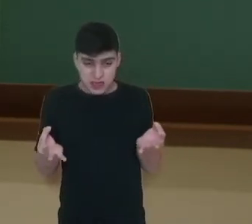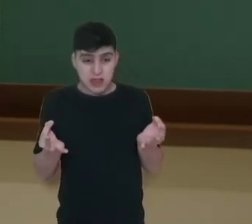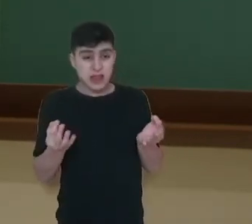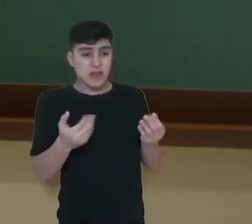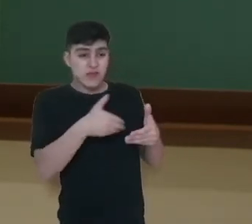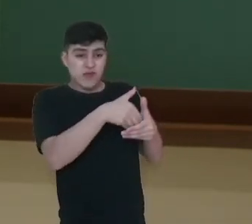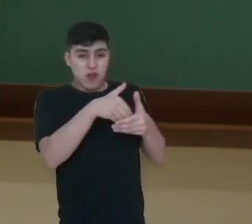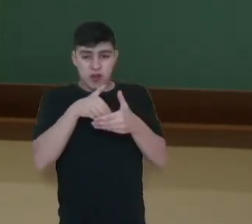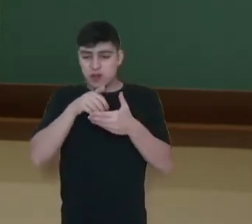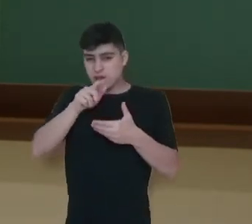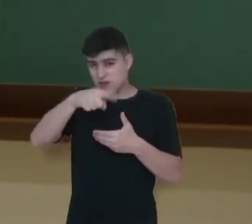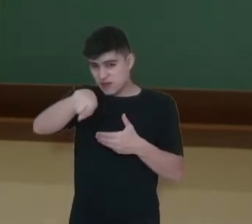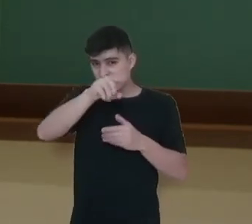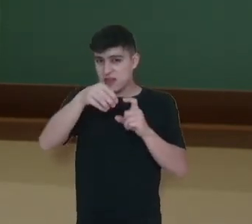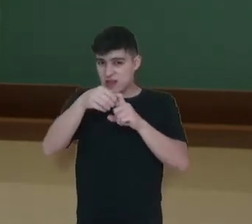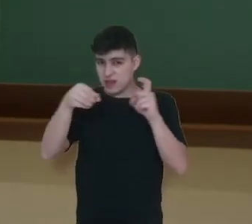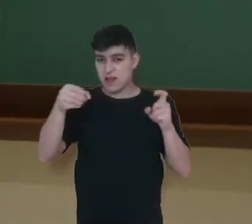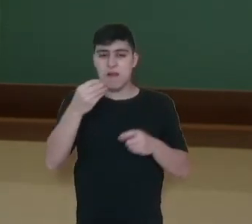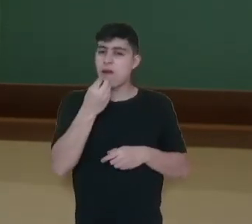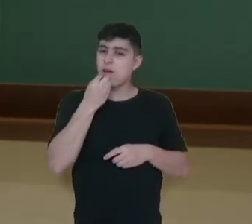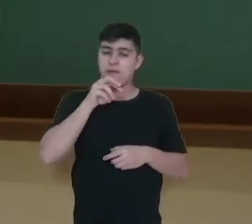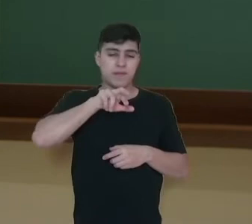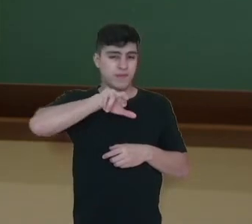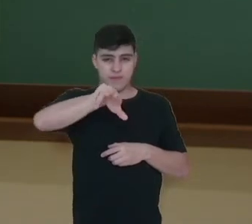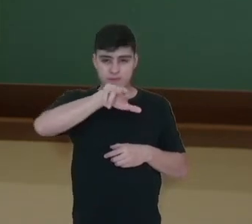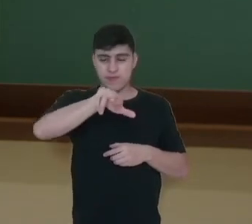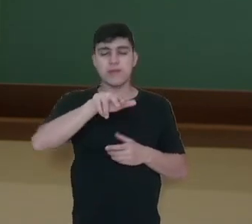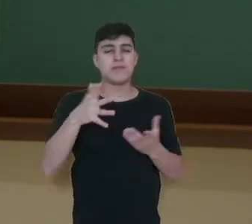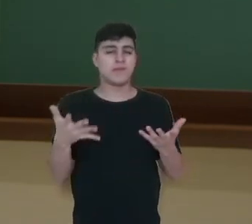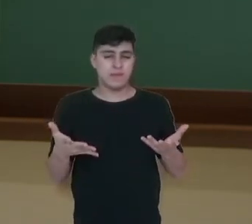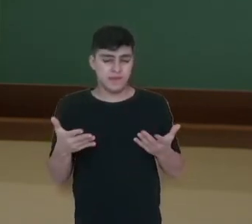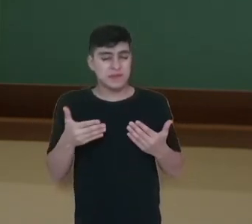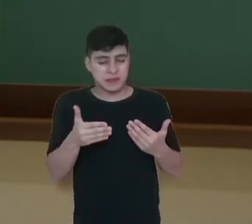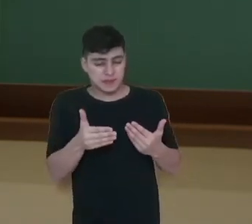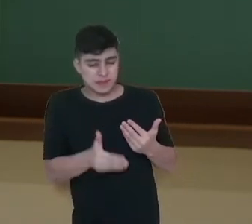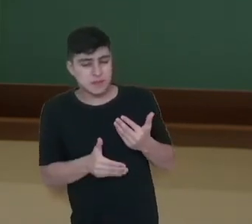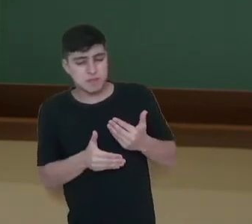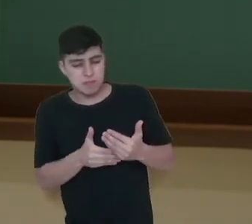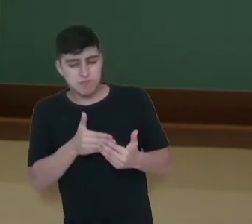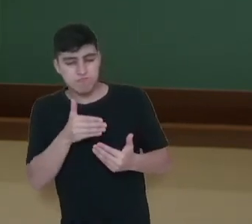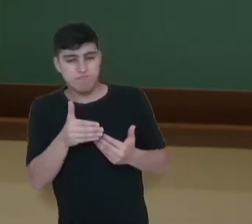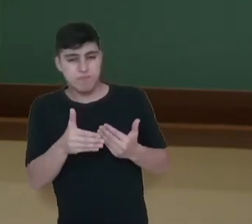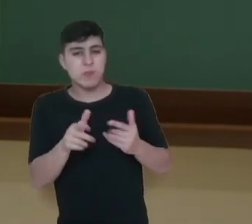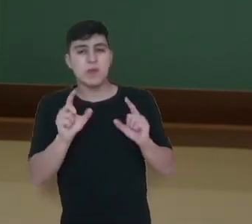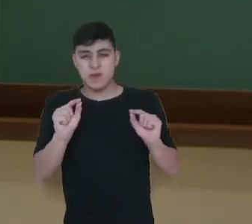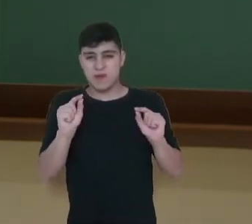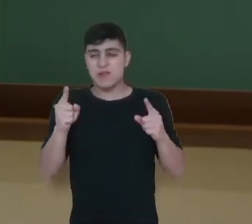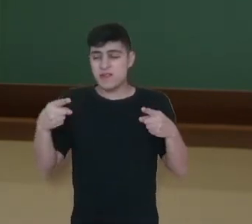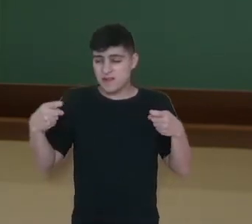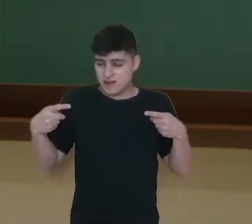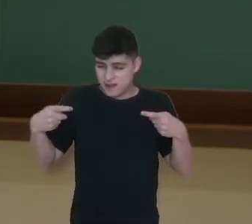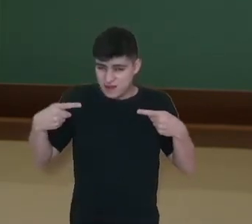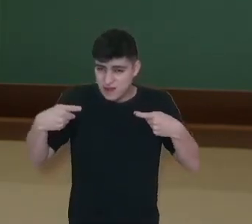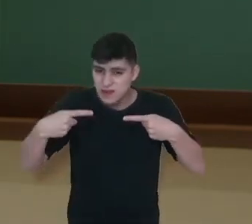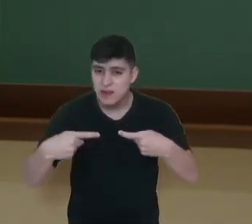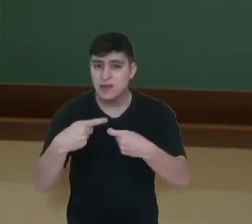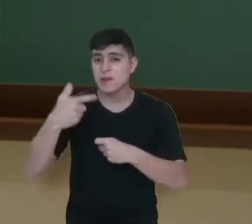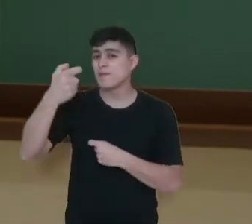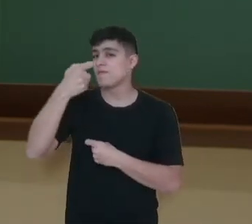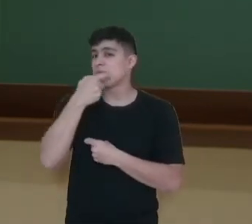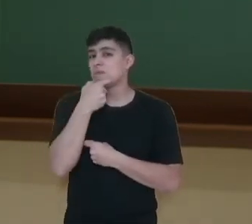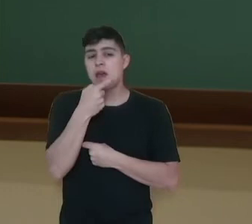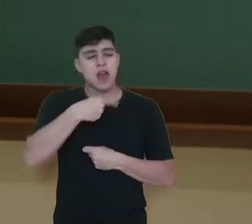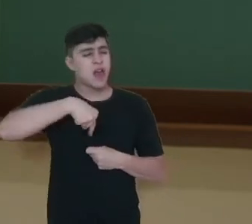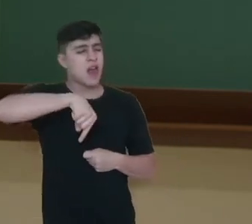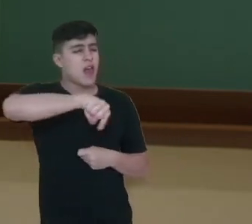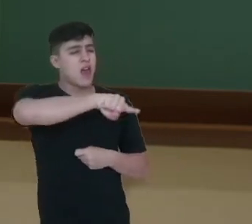estão independentes? Óbvio que não, né, gente? A gente vai ter uma independência na base do conflito. Os ingleses eles não deixariam